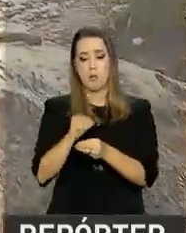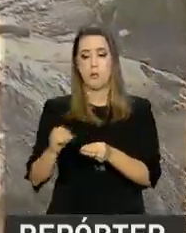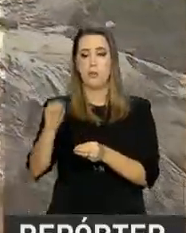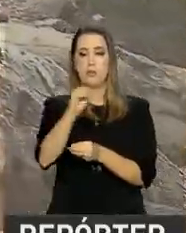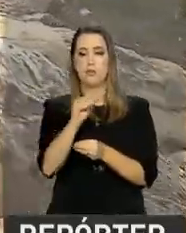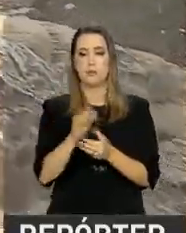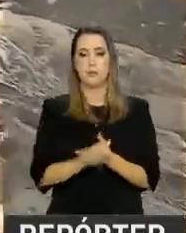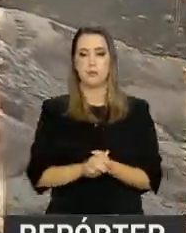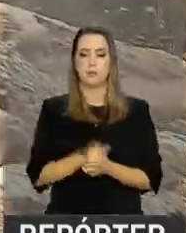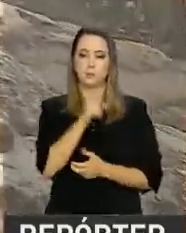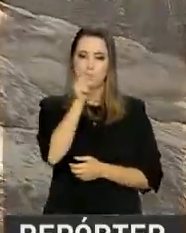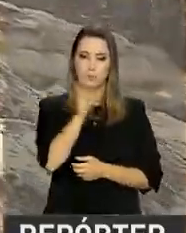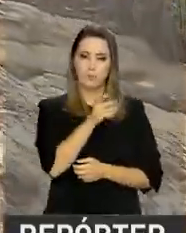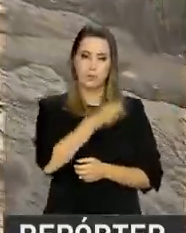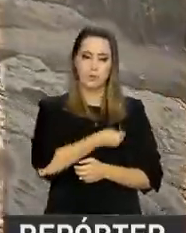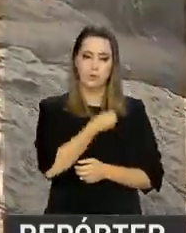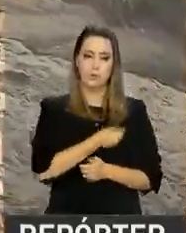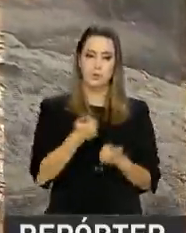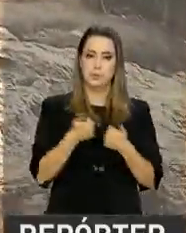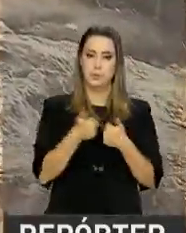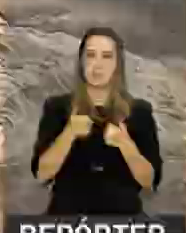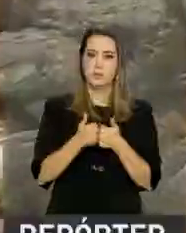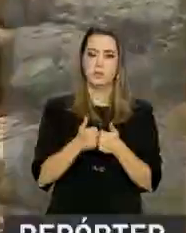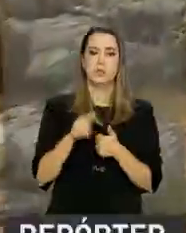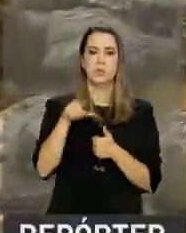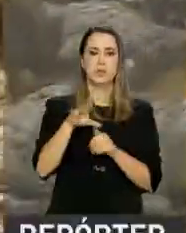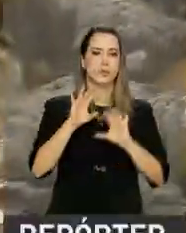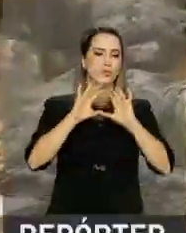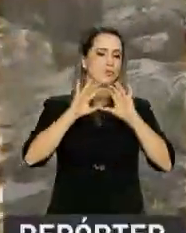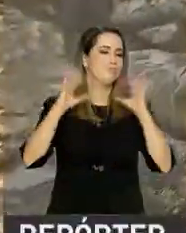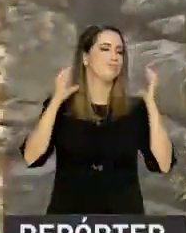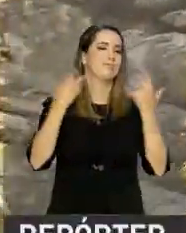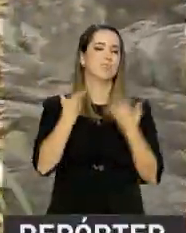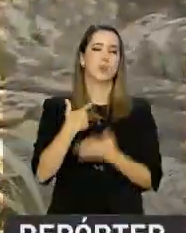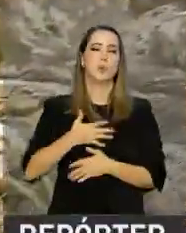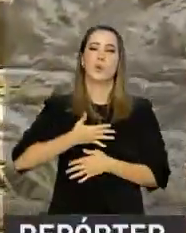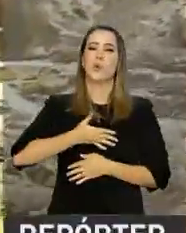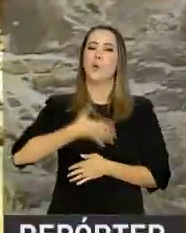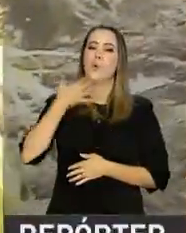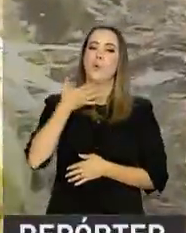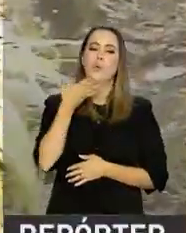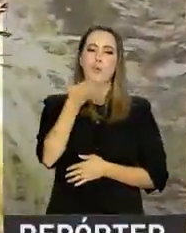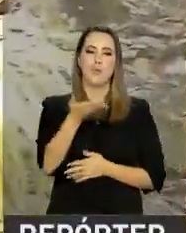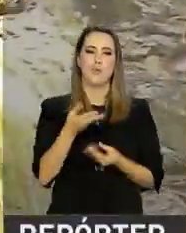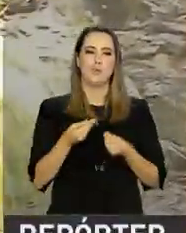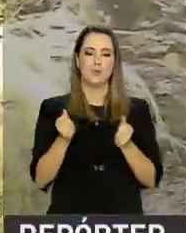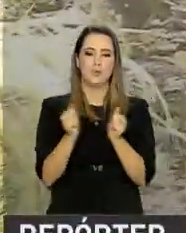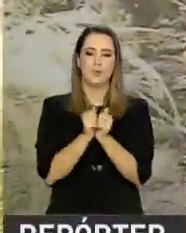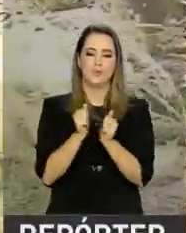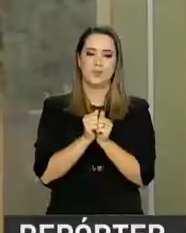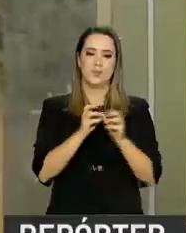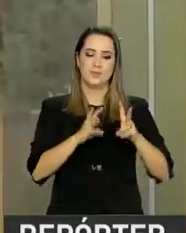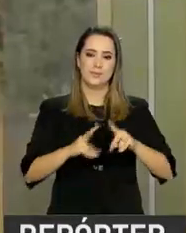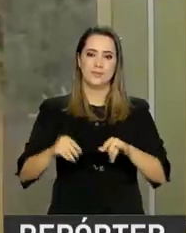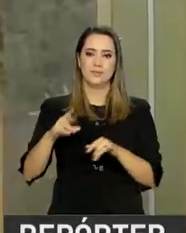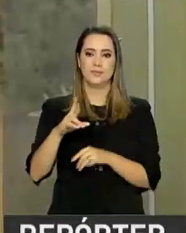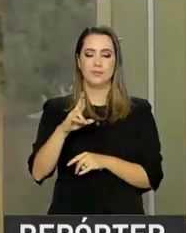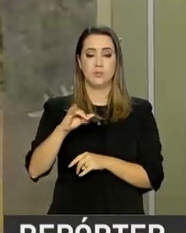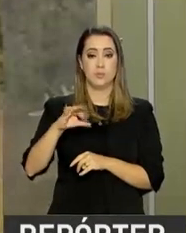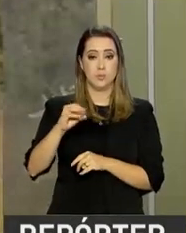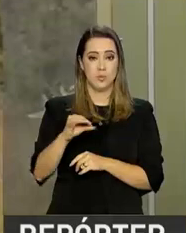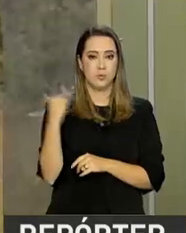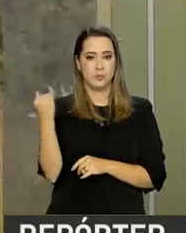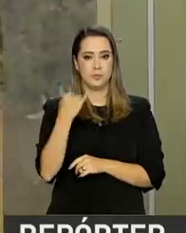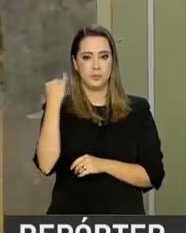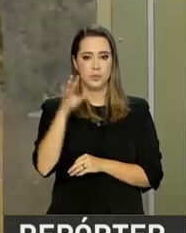quem mora aqui pertinho deixe paraíso o que fica é o orgulho de compartilhar esta terra com um rio tão importante e o desejo